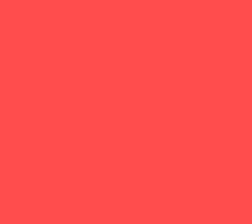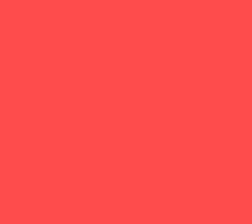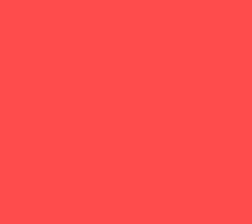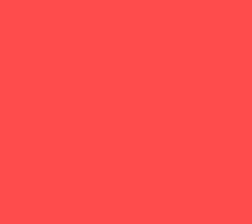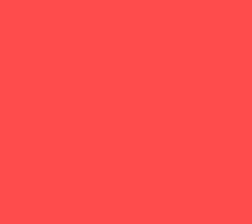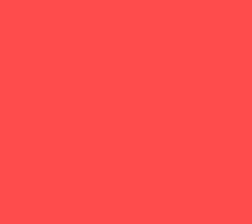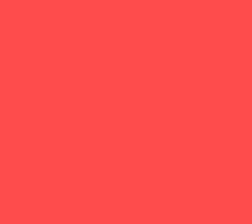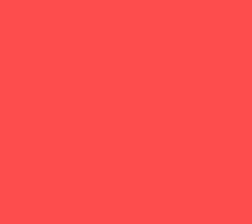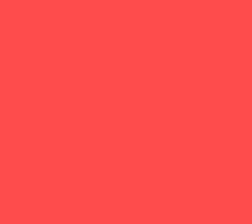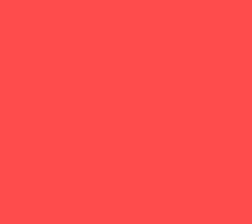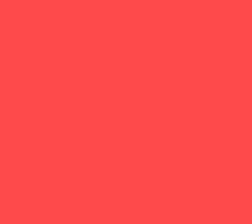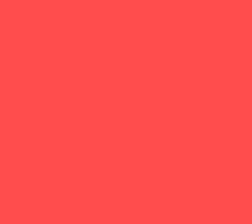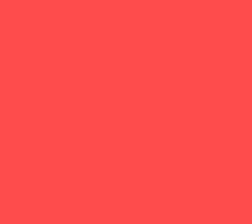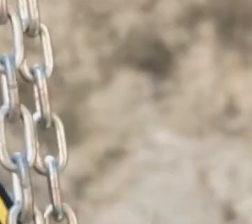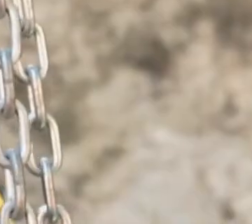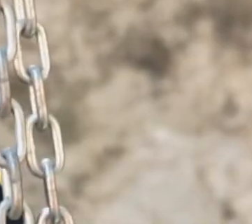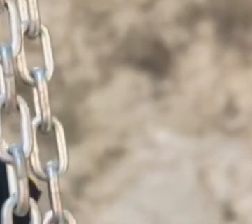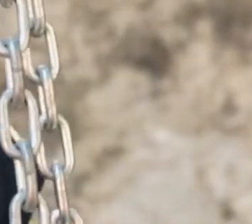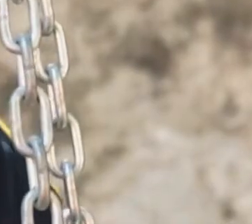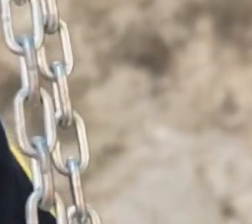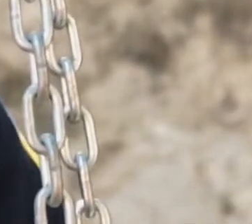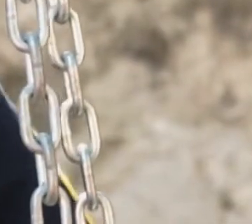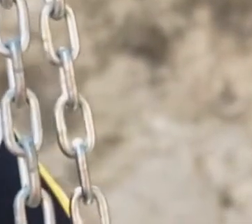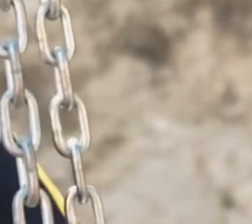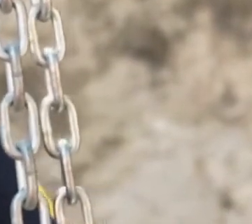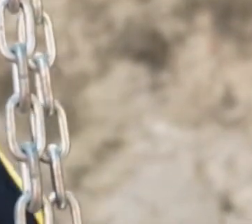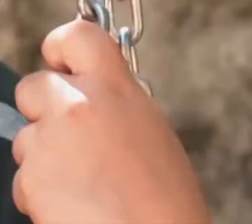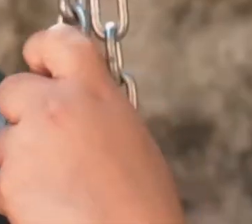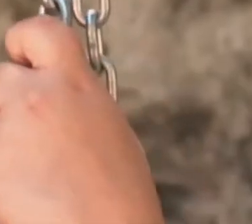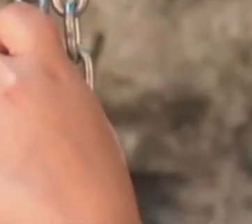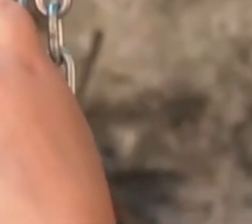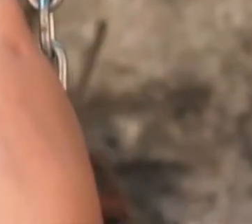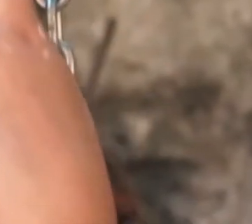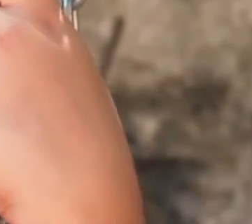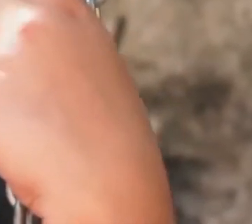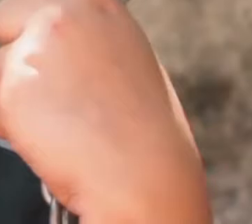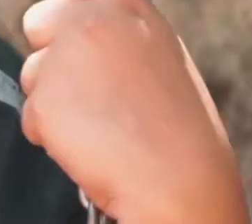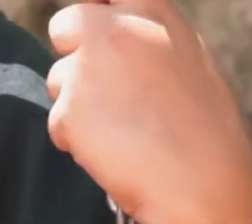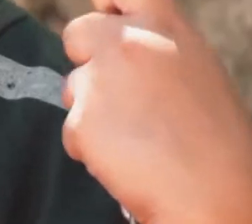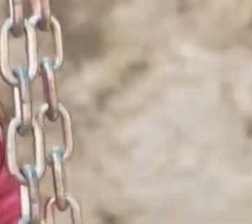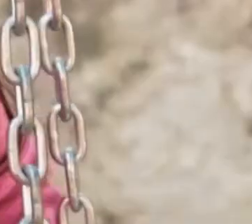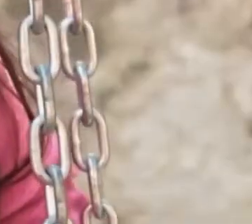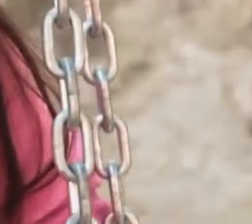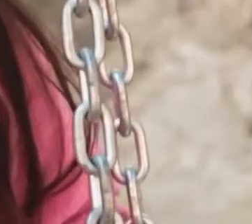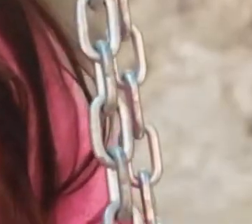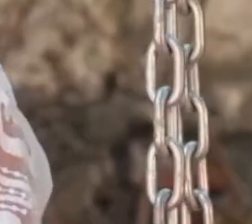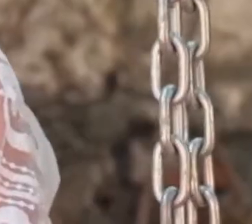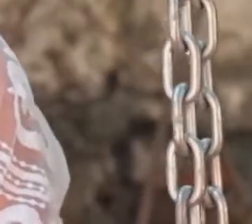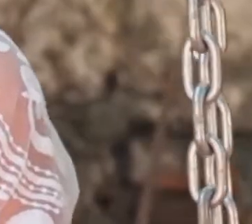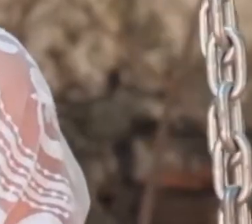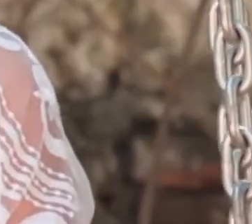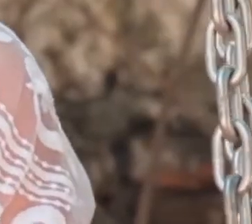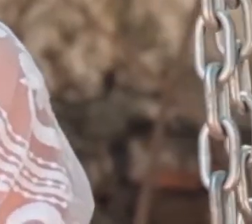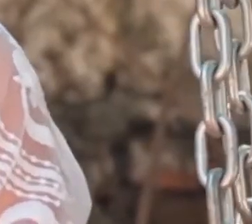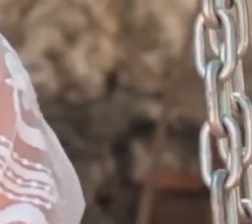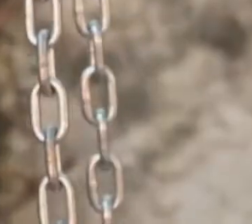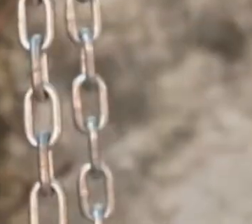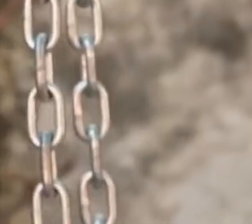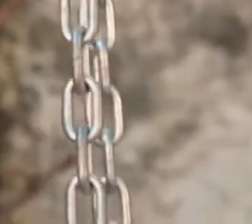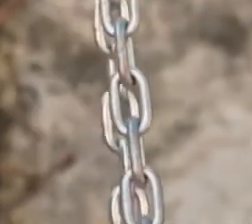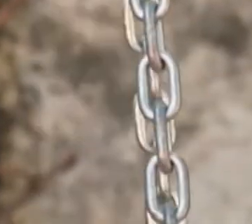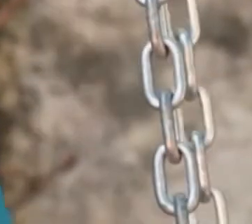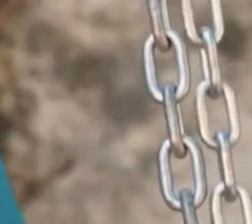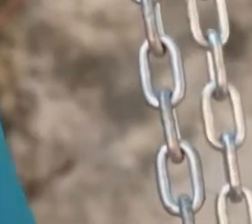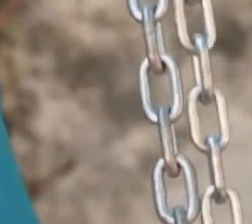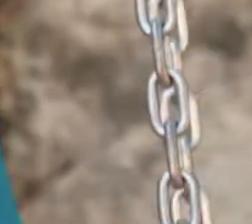Para você, o que é o amor? Coração. Quando gosta de uma pessoa. É paz.